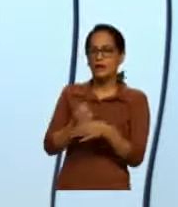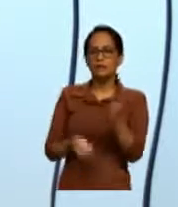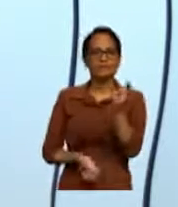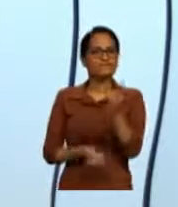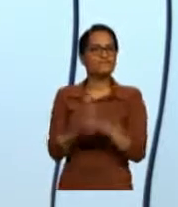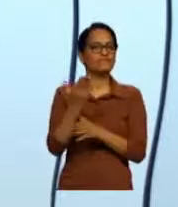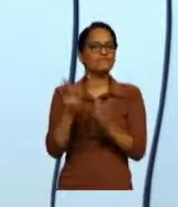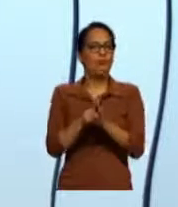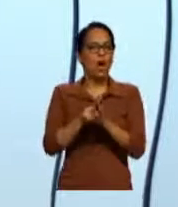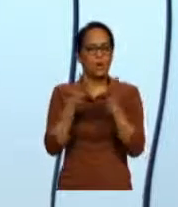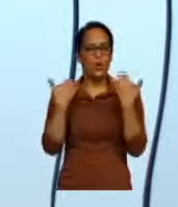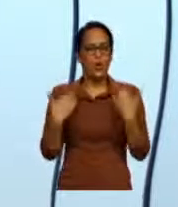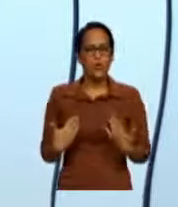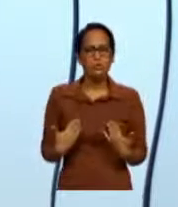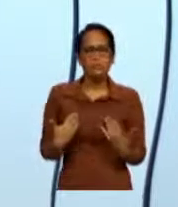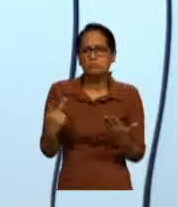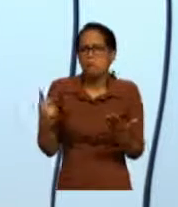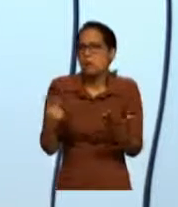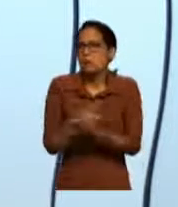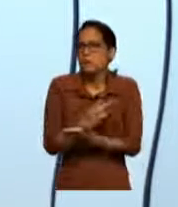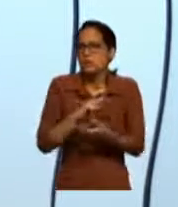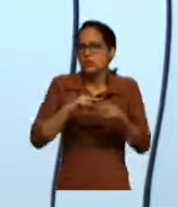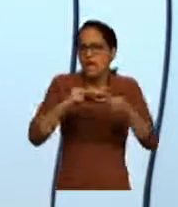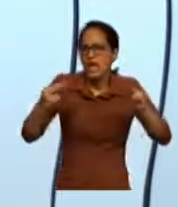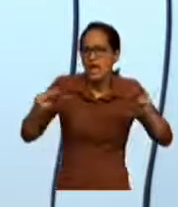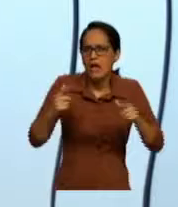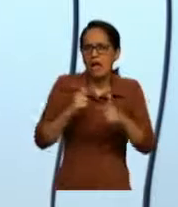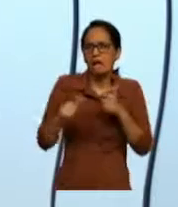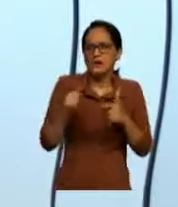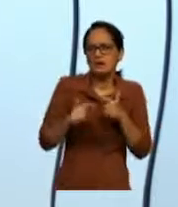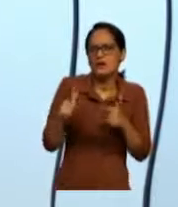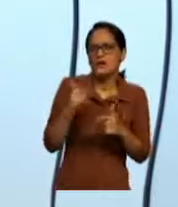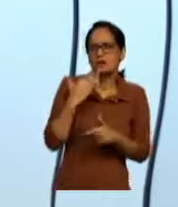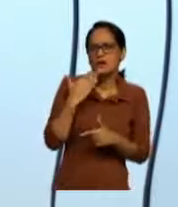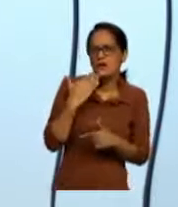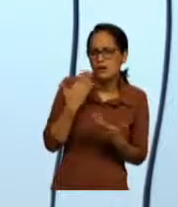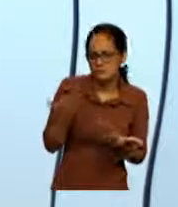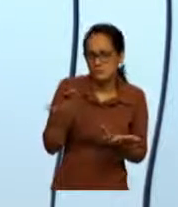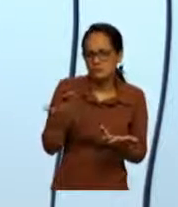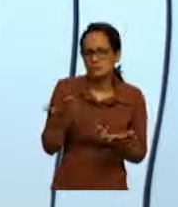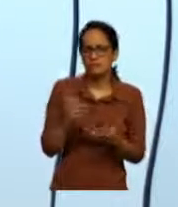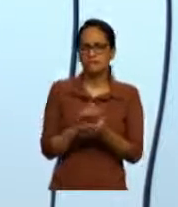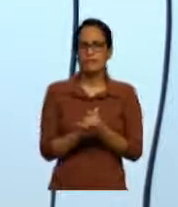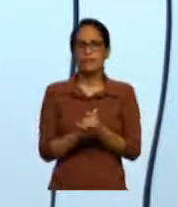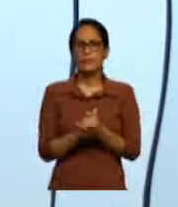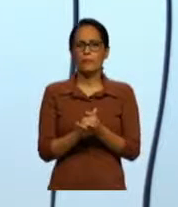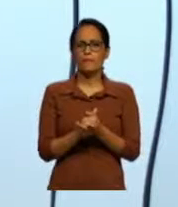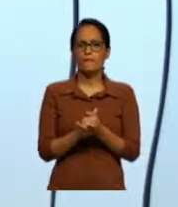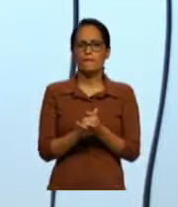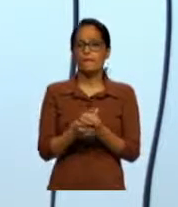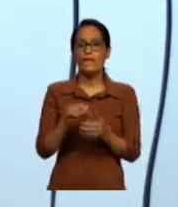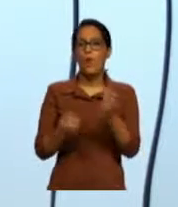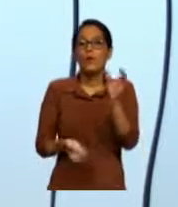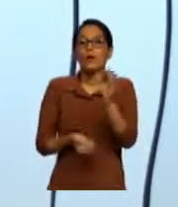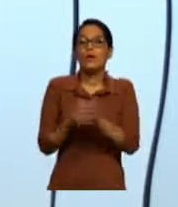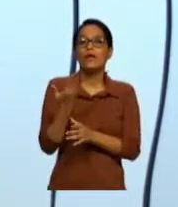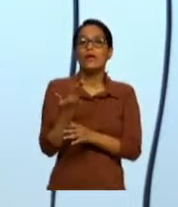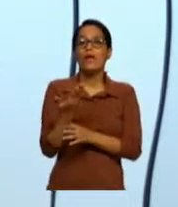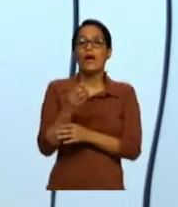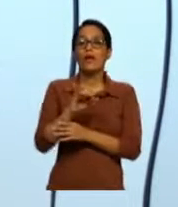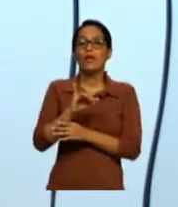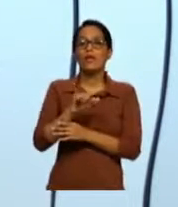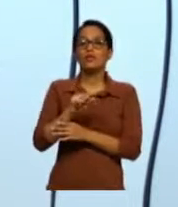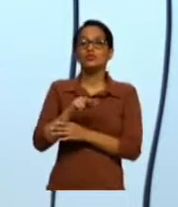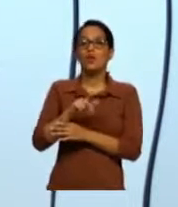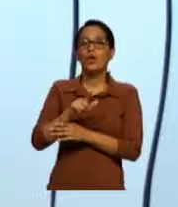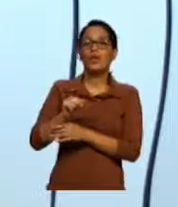insulina, por algum distúrbio genético ou por alguma questão, se ela não produziu insulina, ela